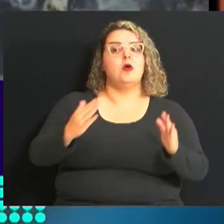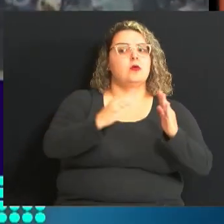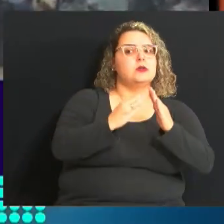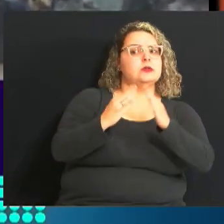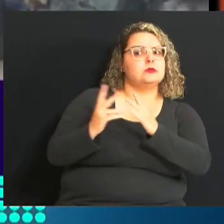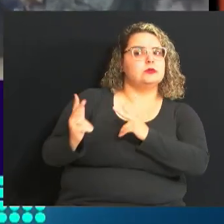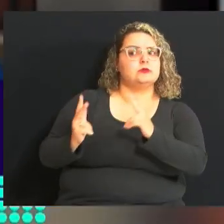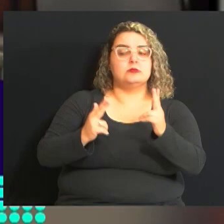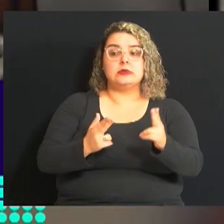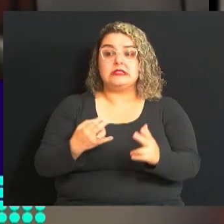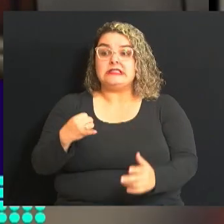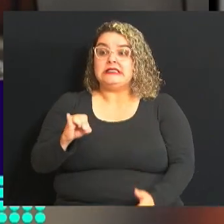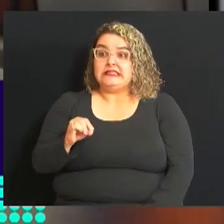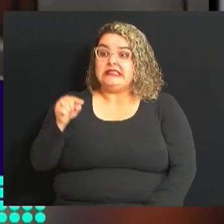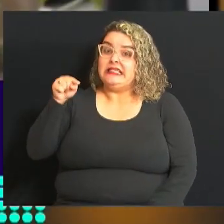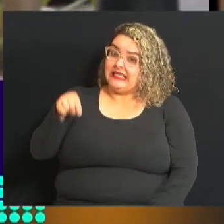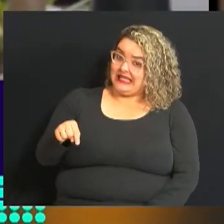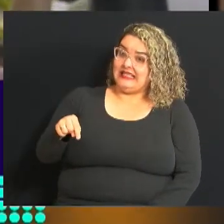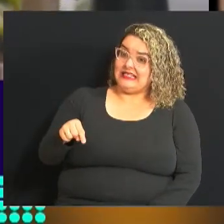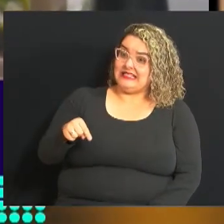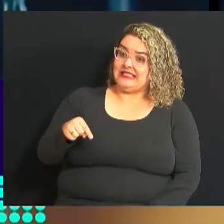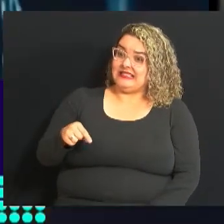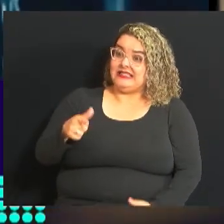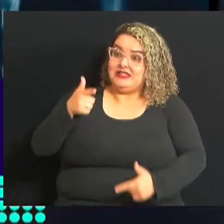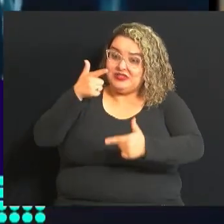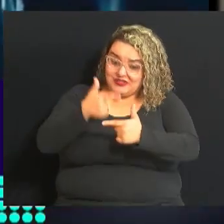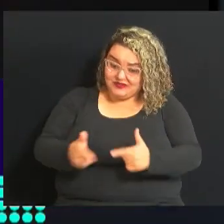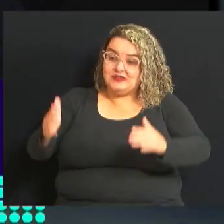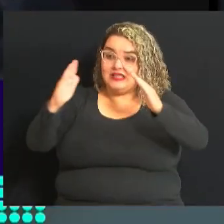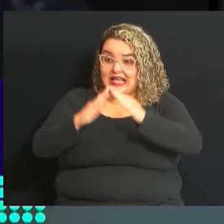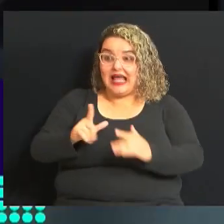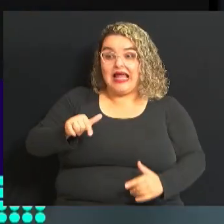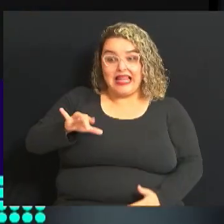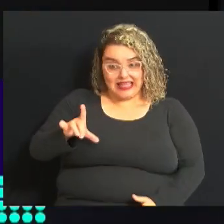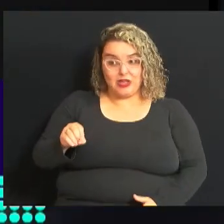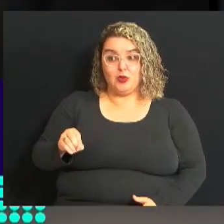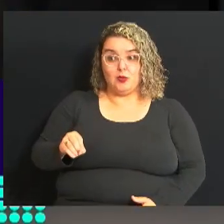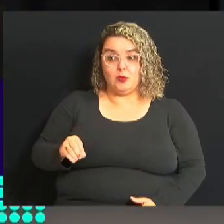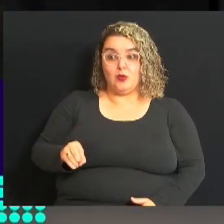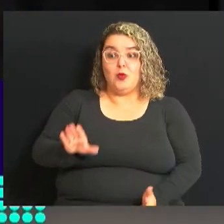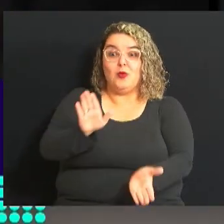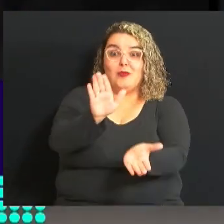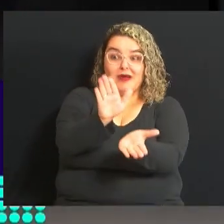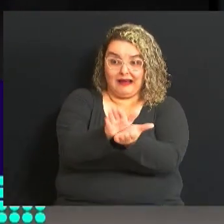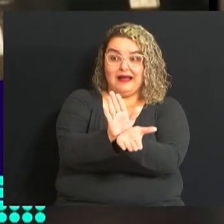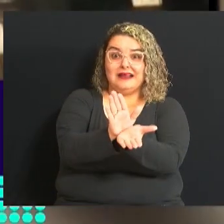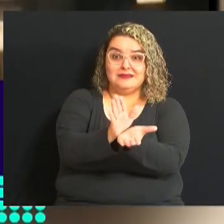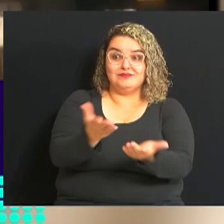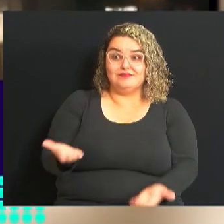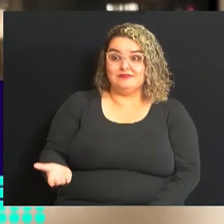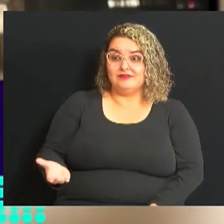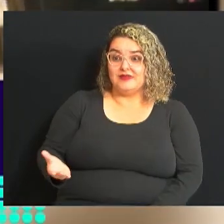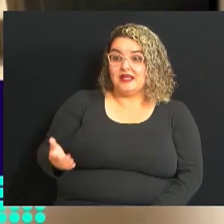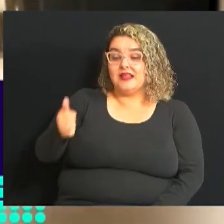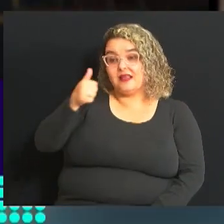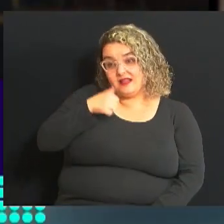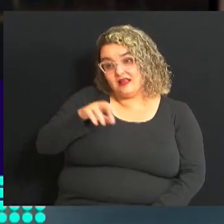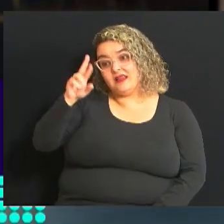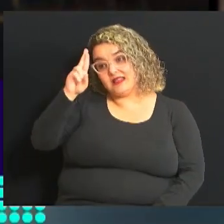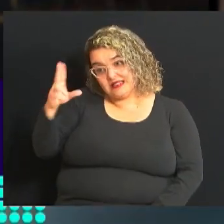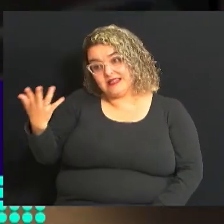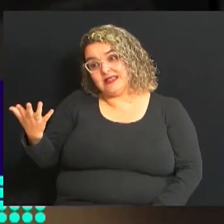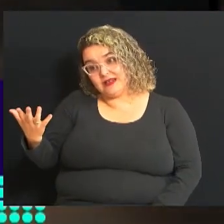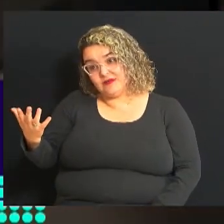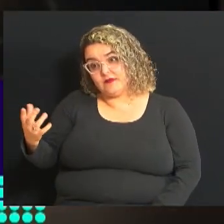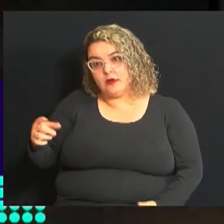não fosse o fato dele dividir a moradia com Lilo, um crocodilo. Enquanto a senhora Prim ficou enlouquecida